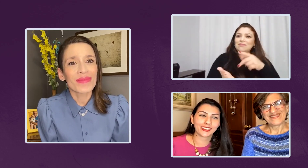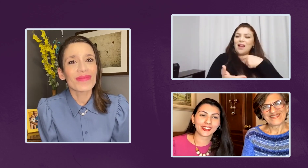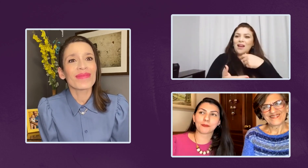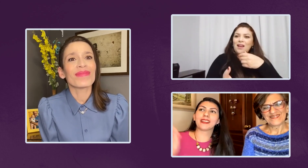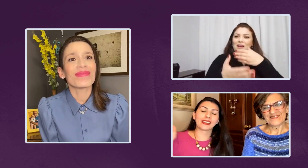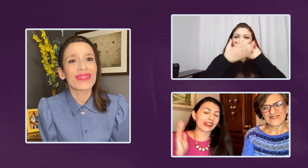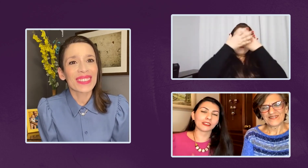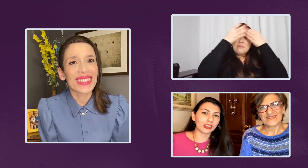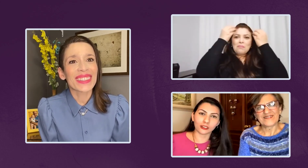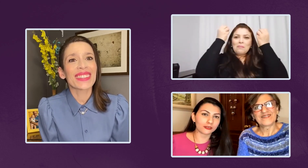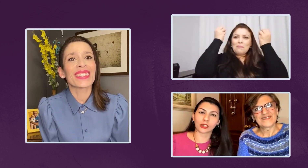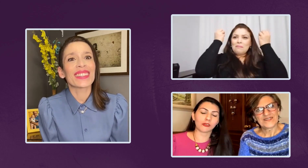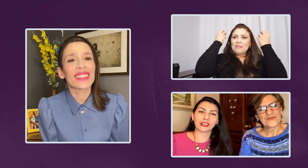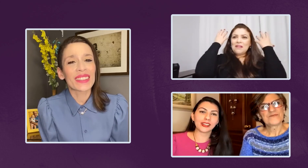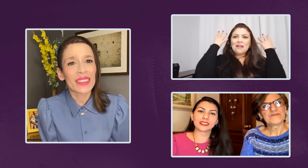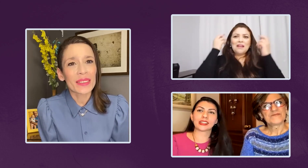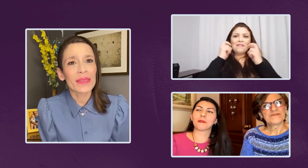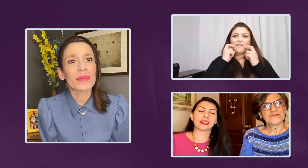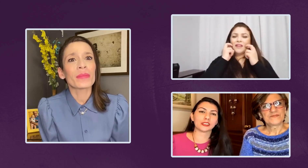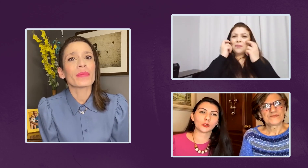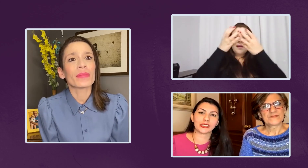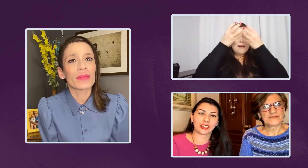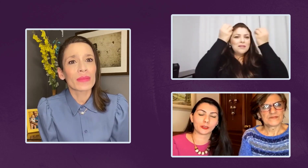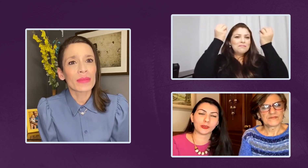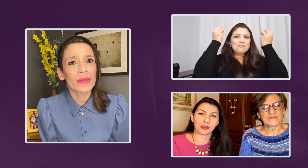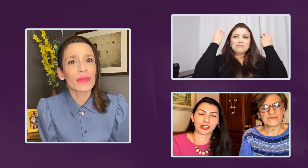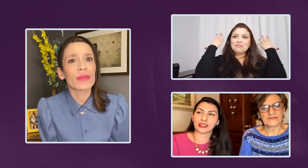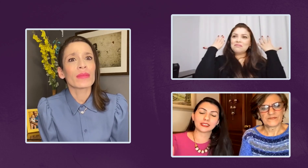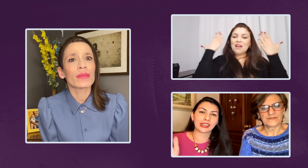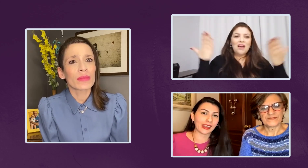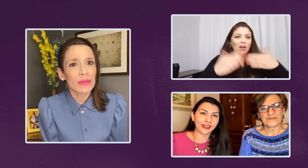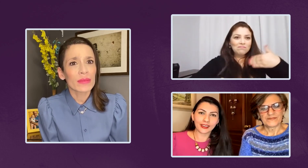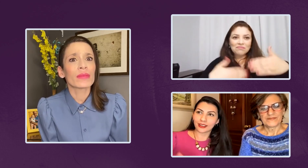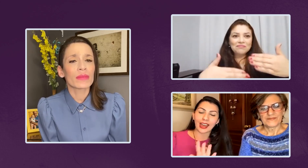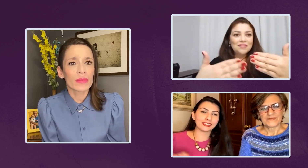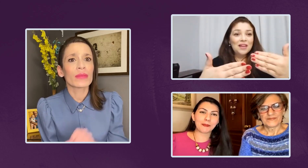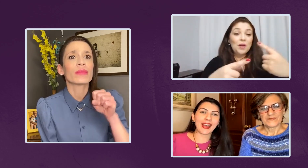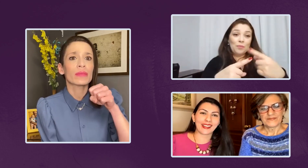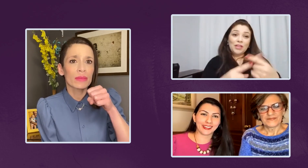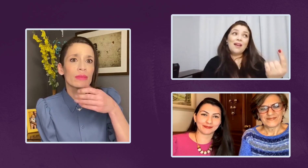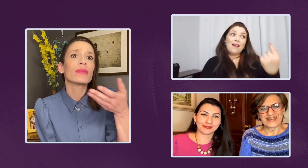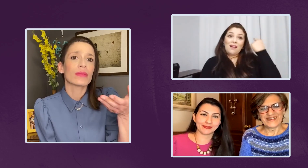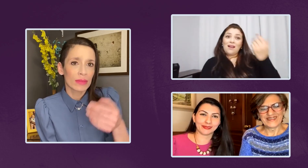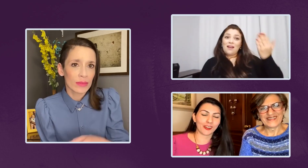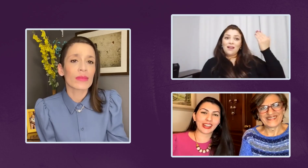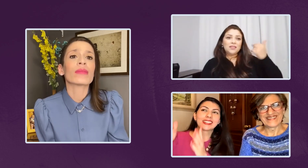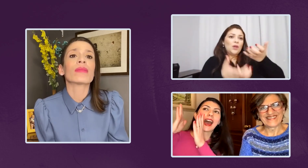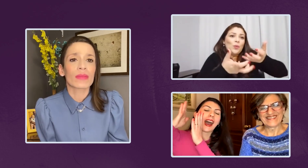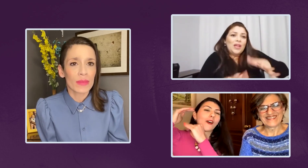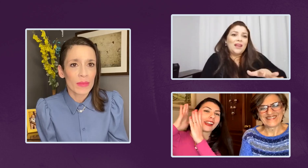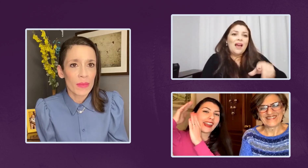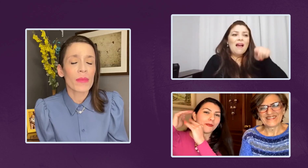aí. Mas até então, eu não queria ser a menina surda da turma, eu queria ser a Isabela. Eu não